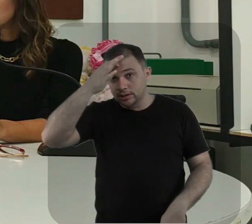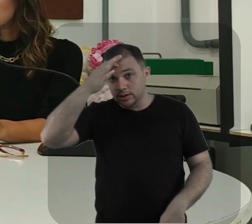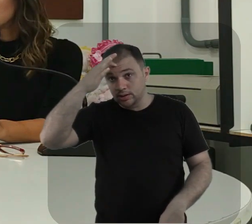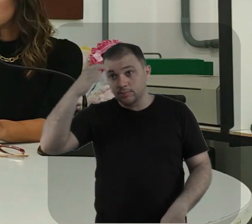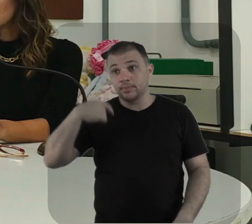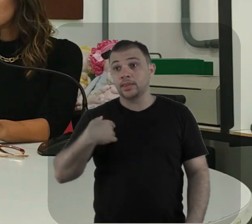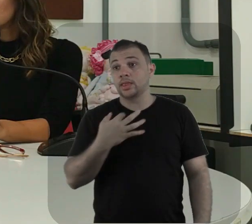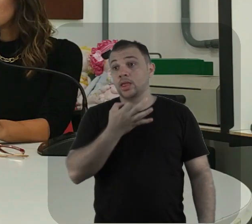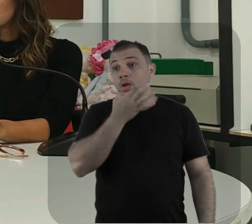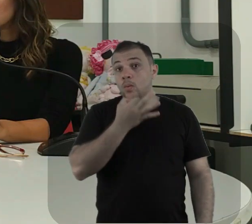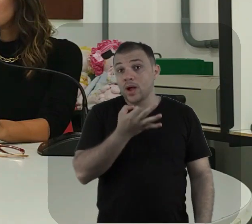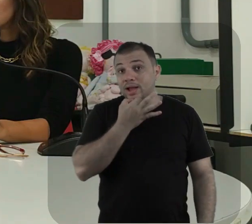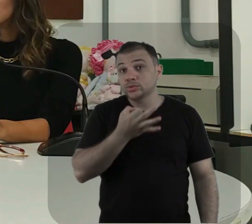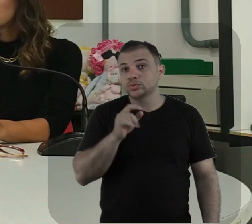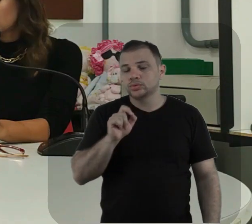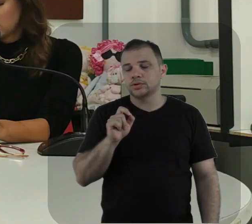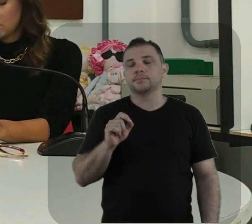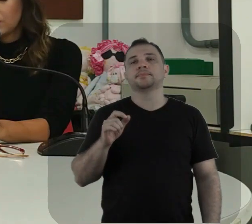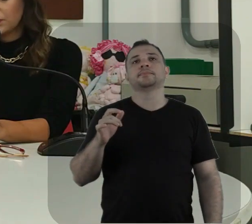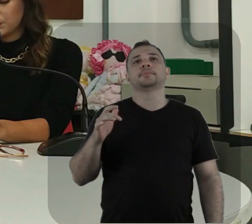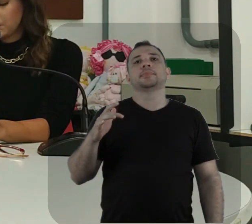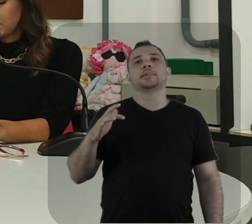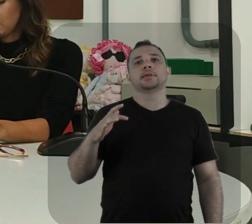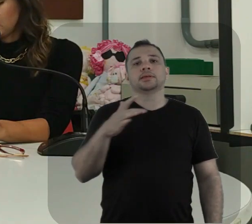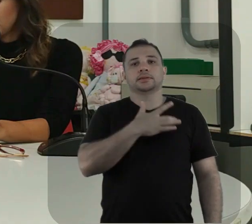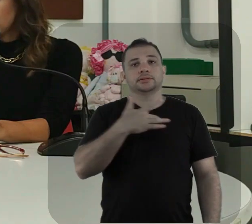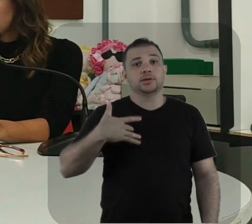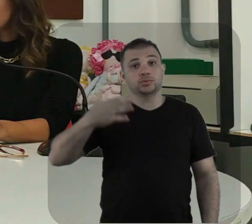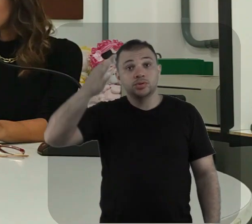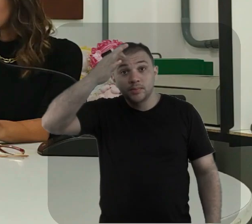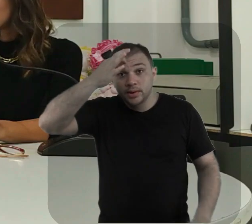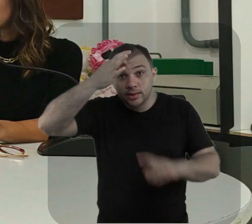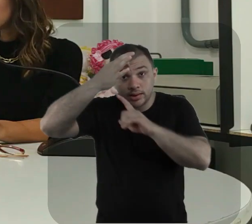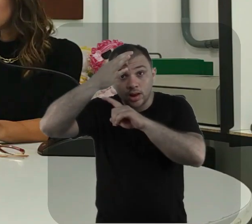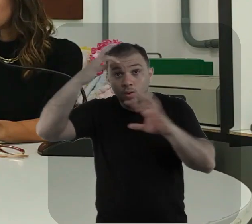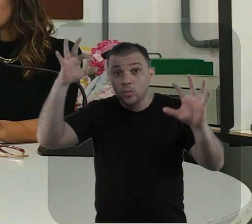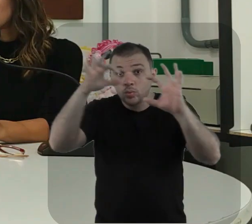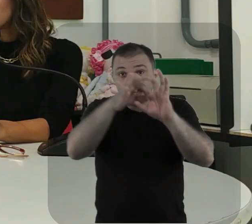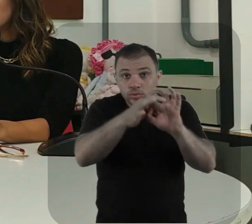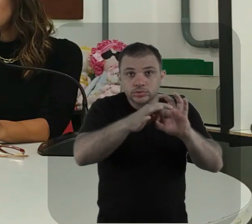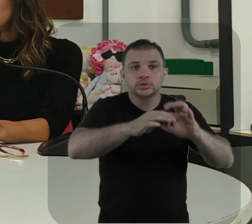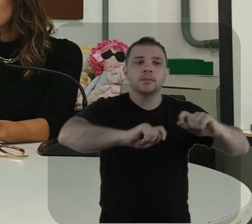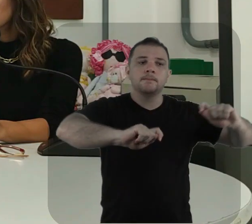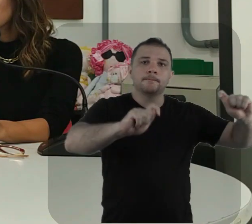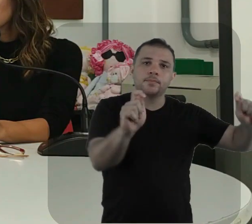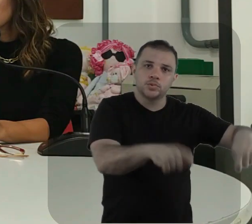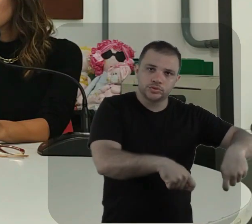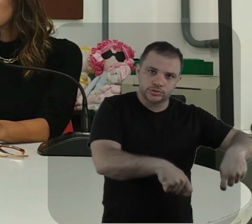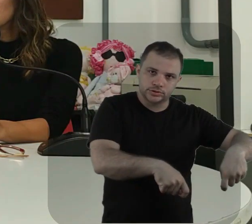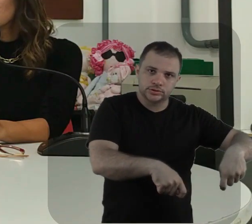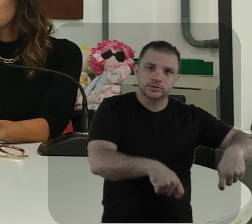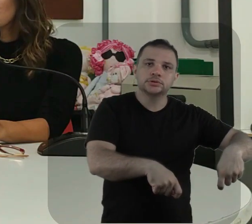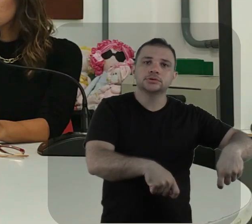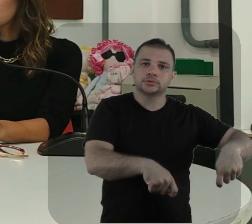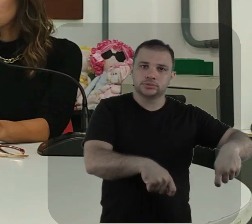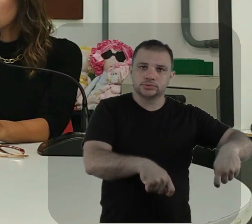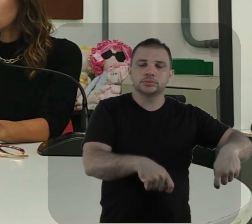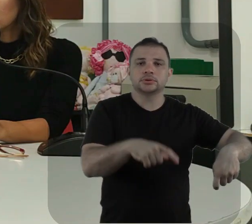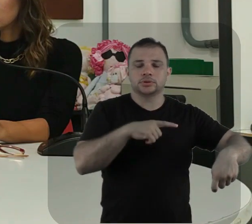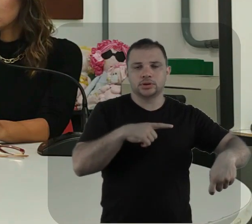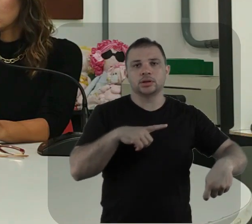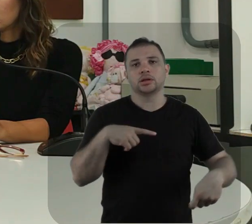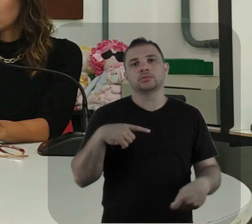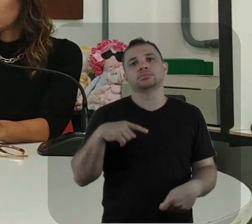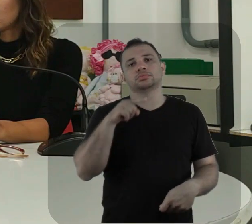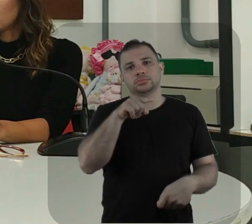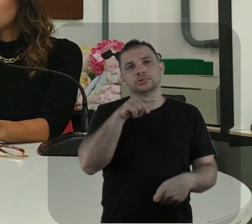atrelado à ideia das potencialidades, e penso que é um norteador para a